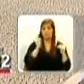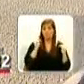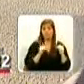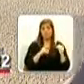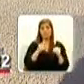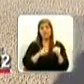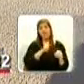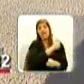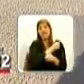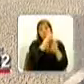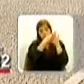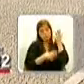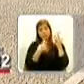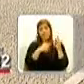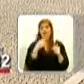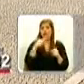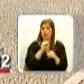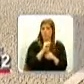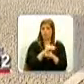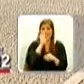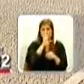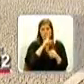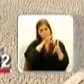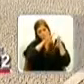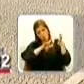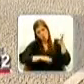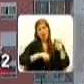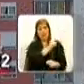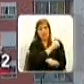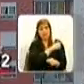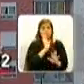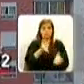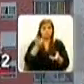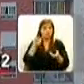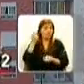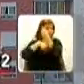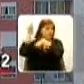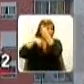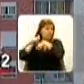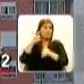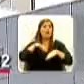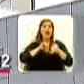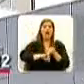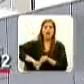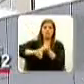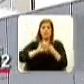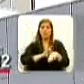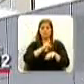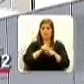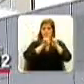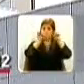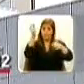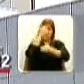de imóveis. Há os bancos que, se tiverem mais imóveis, precisam se libertar desses ativos. Só que a Associação dos Profissionais e Empresas de